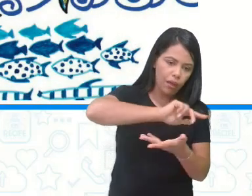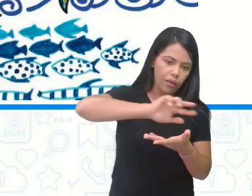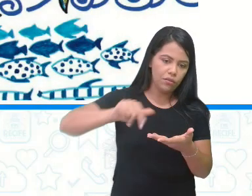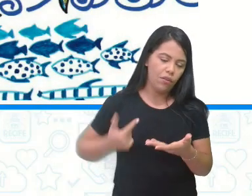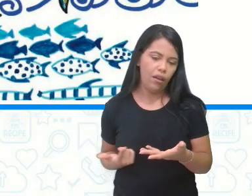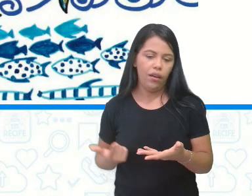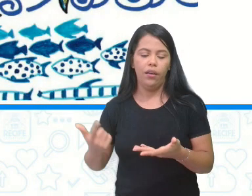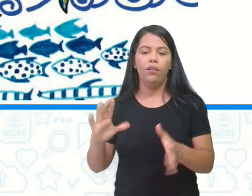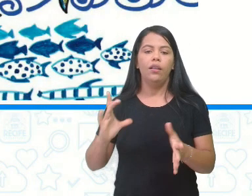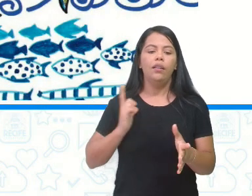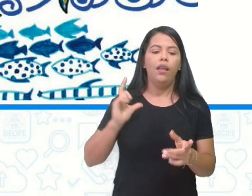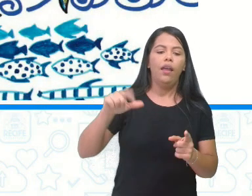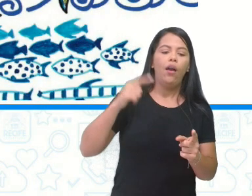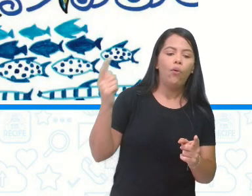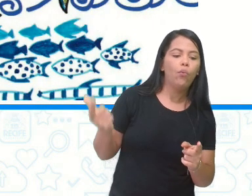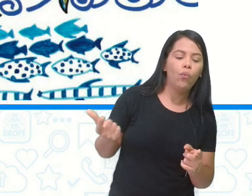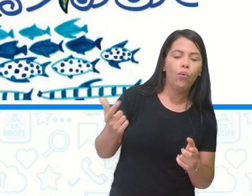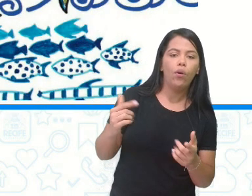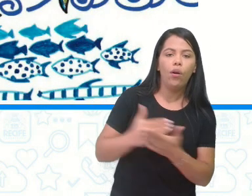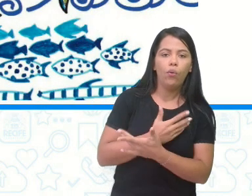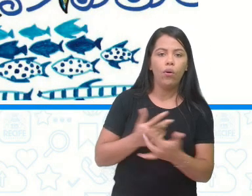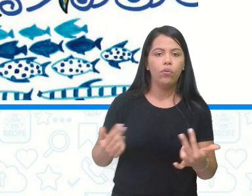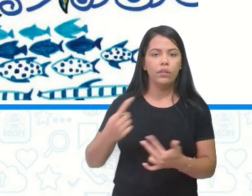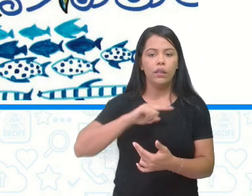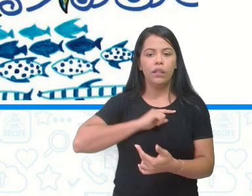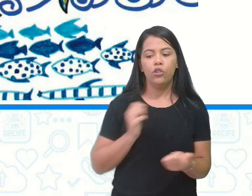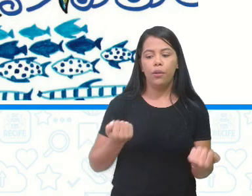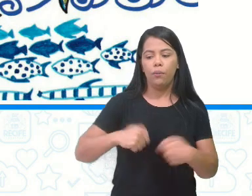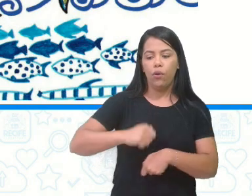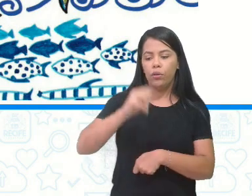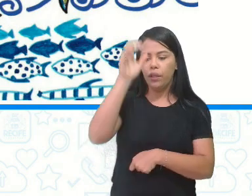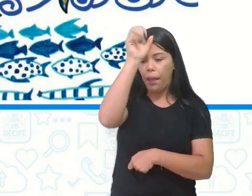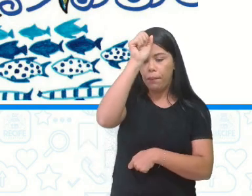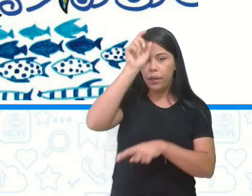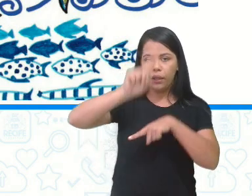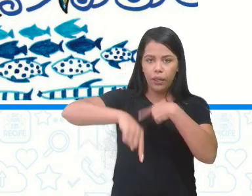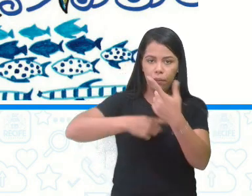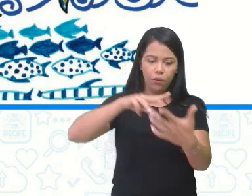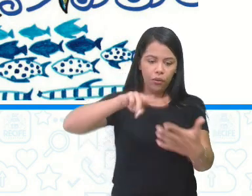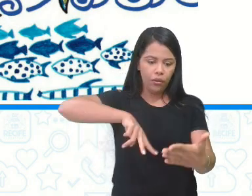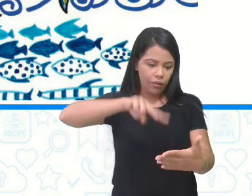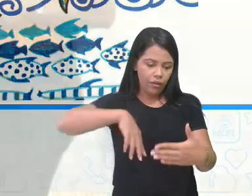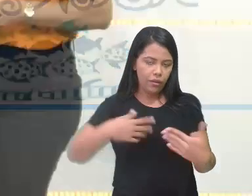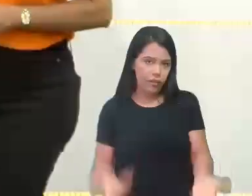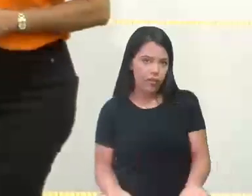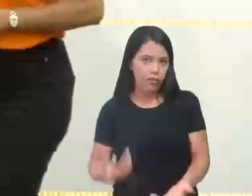moral, encontramos algum ensinamento para a nossa vida cotidiana. Entenderam?